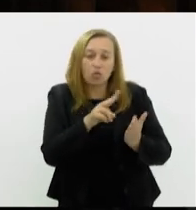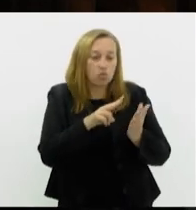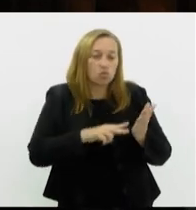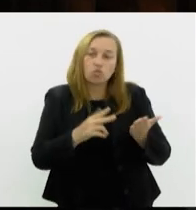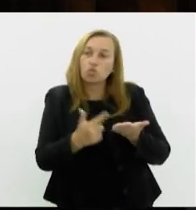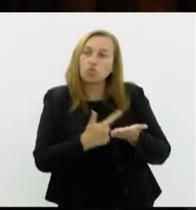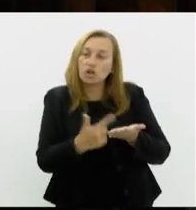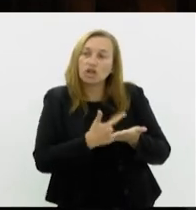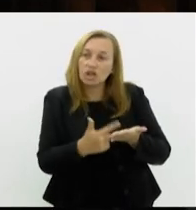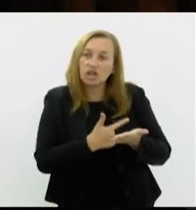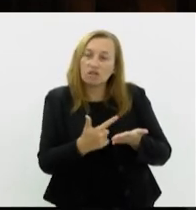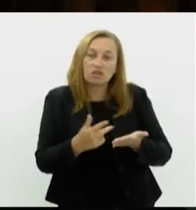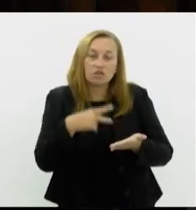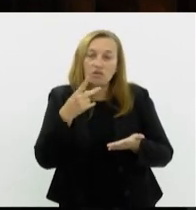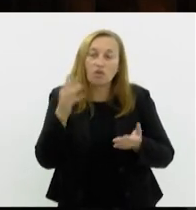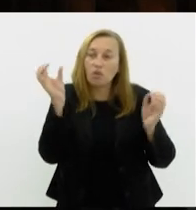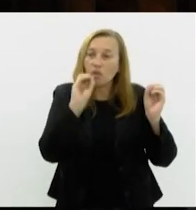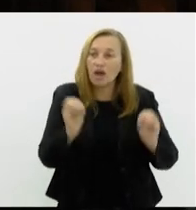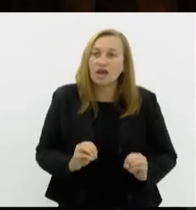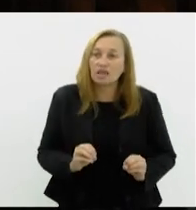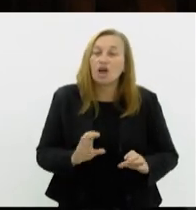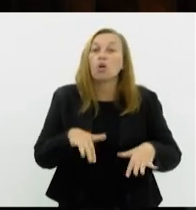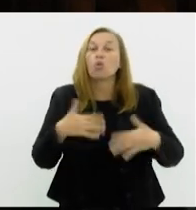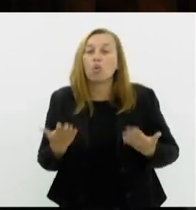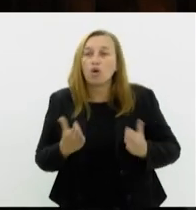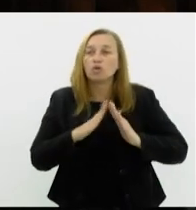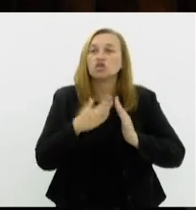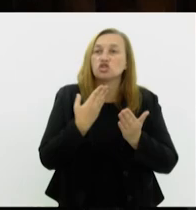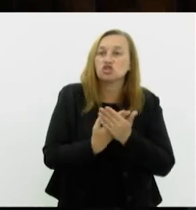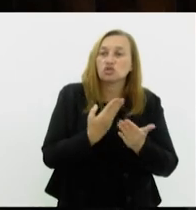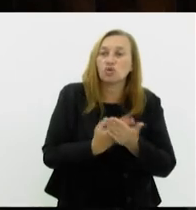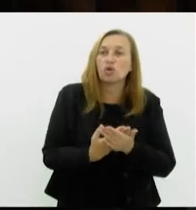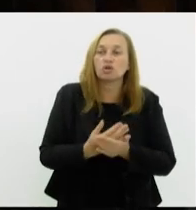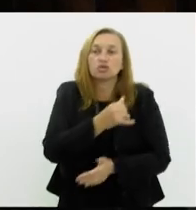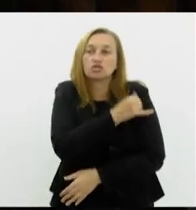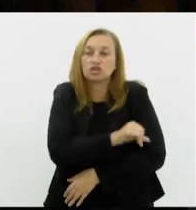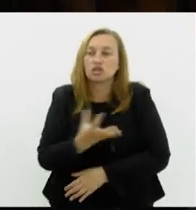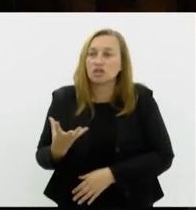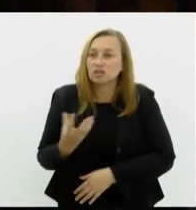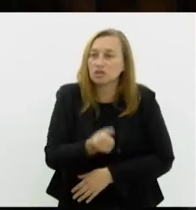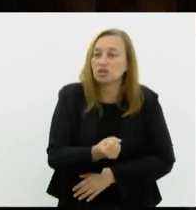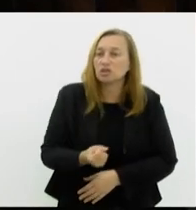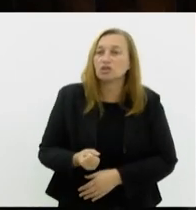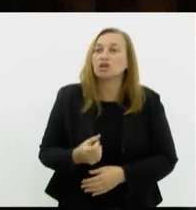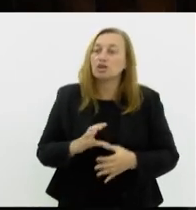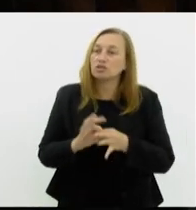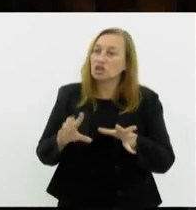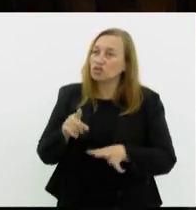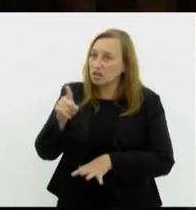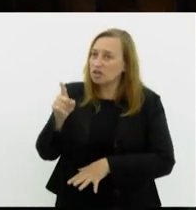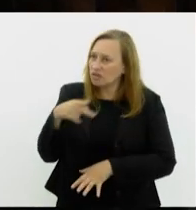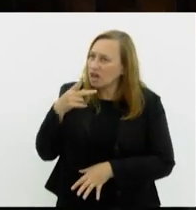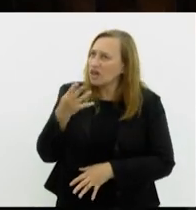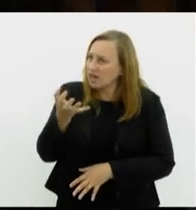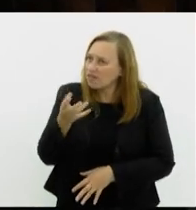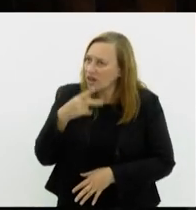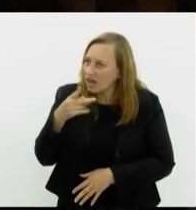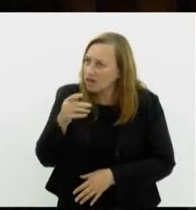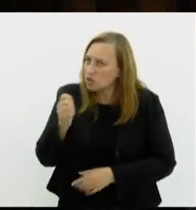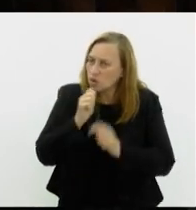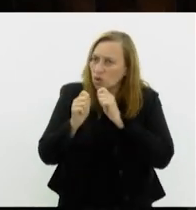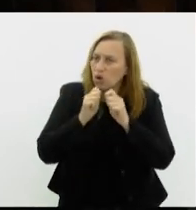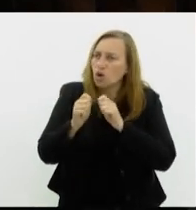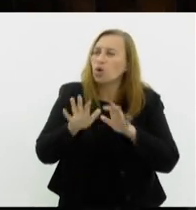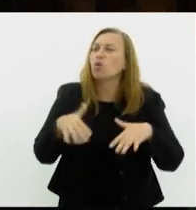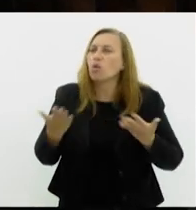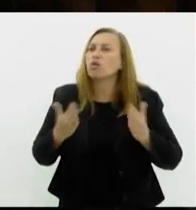agora, qual escola do Rio de Janeiro adotou. Aliás, eu abro a parte aqui para o deputado. Deputado, quer falar no microfone? Qual para